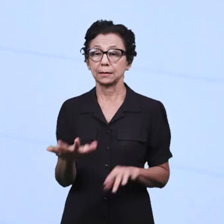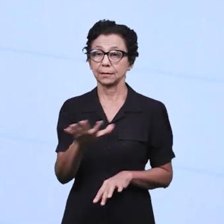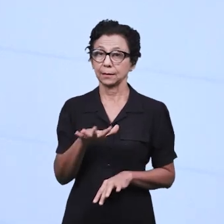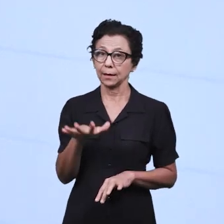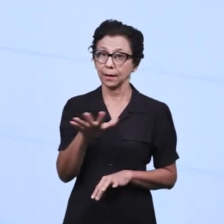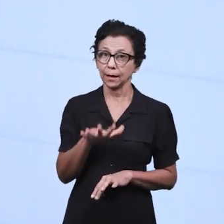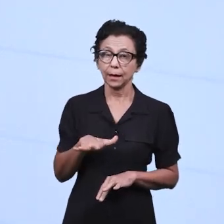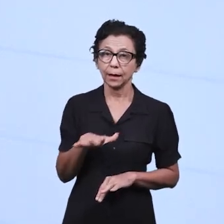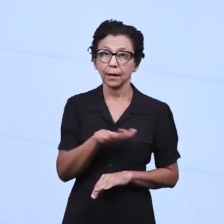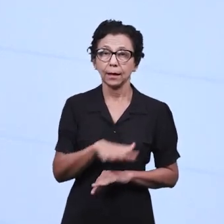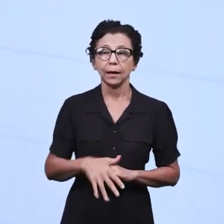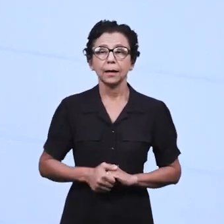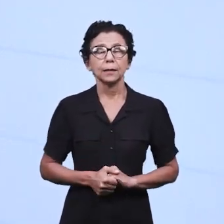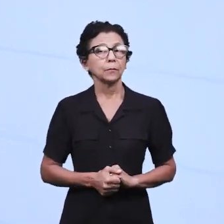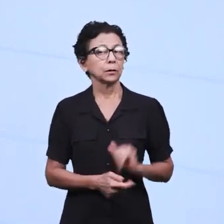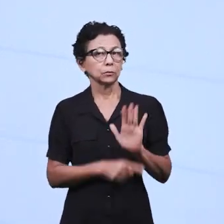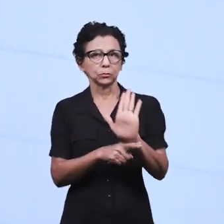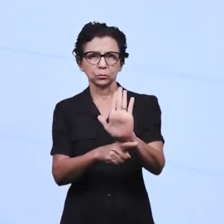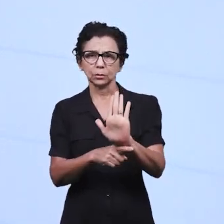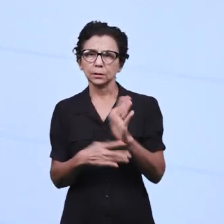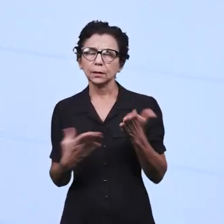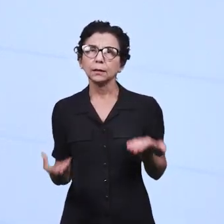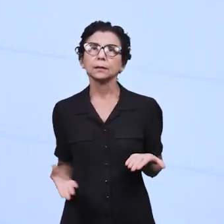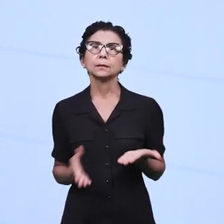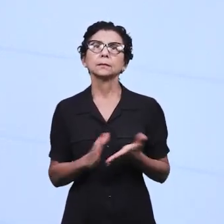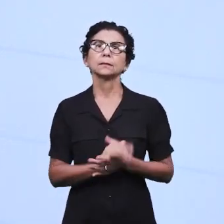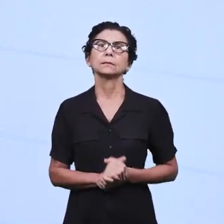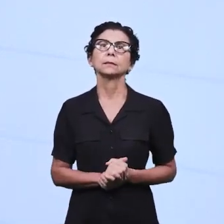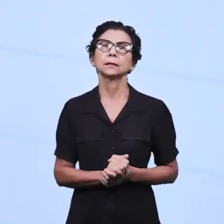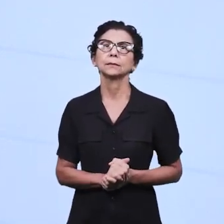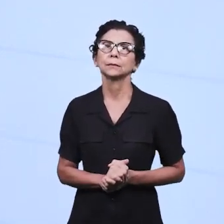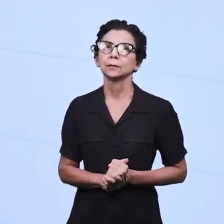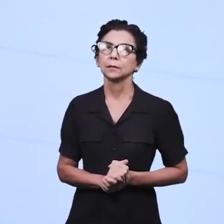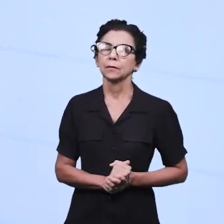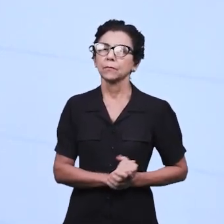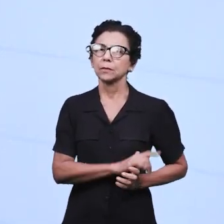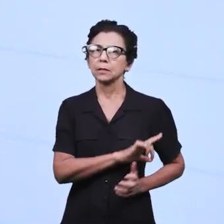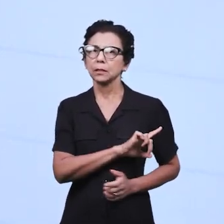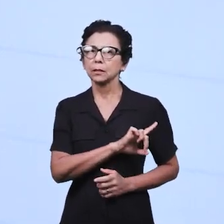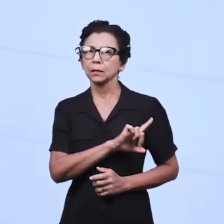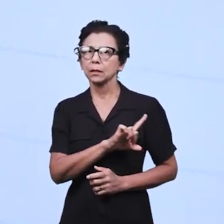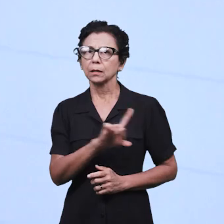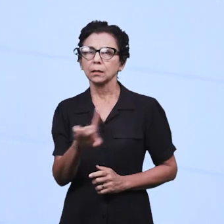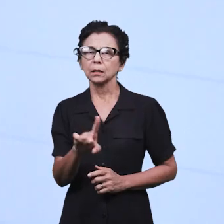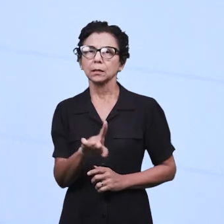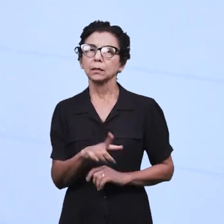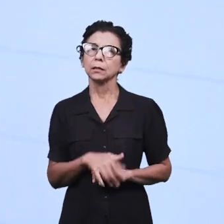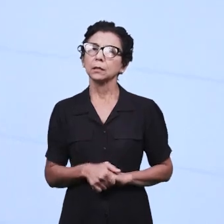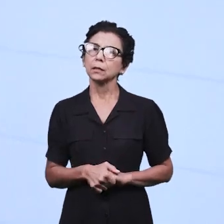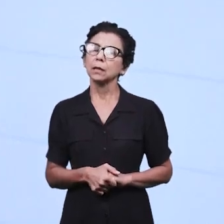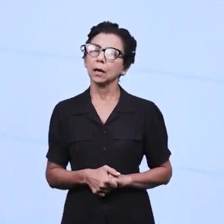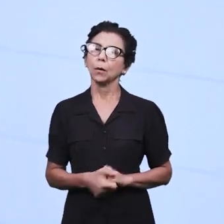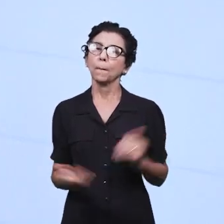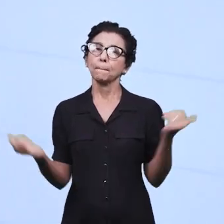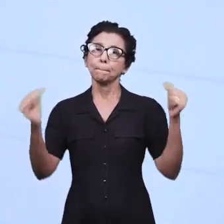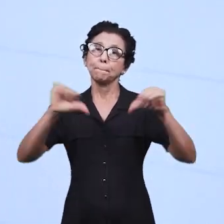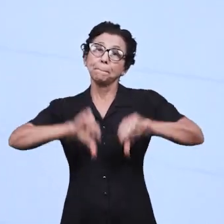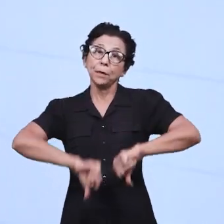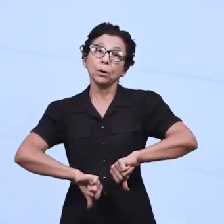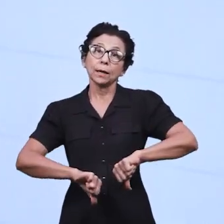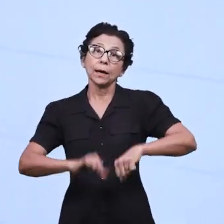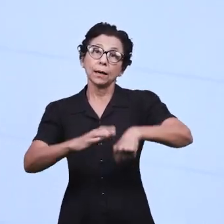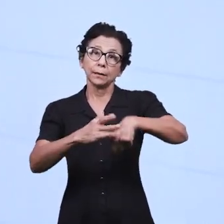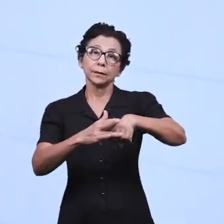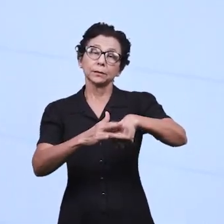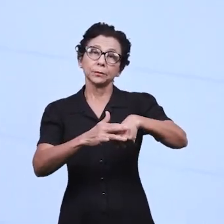na área, para fazer esse requerimento, por meio de uma liminar, para que você não passe por situações mais difíceis do que você está